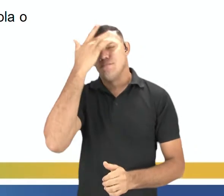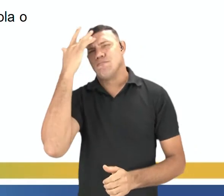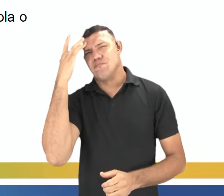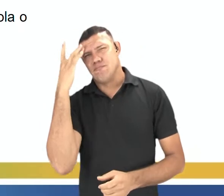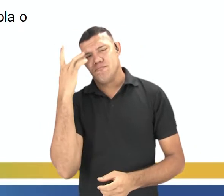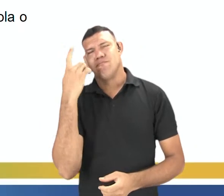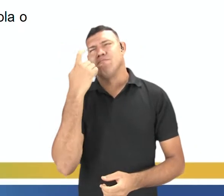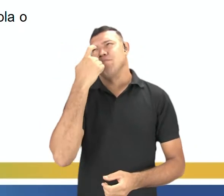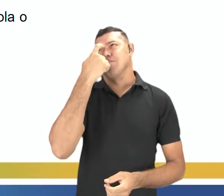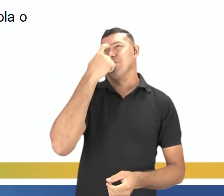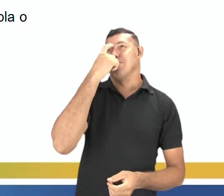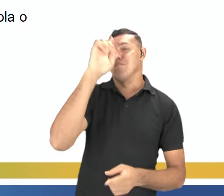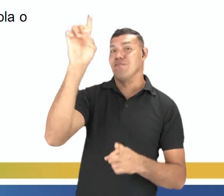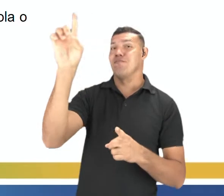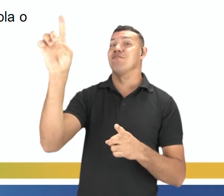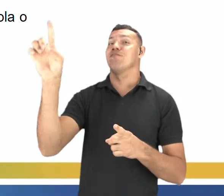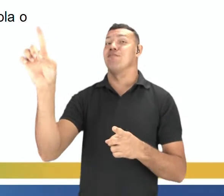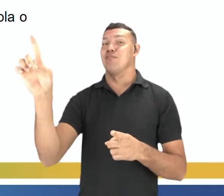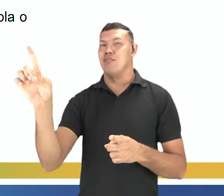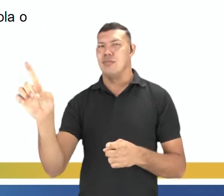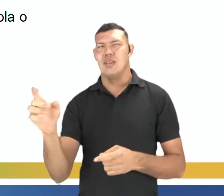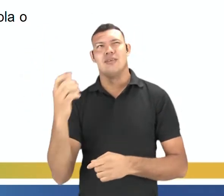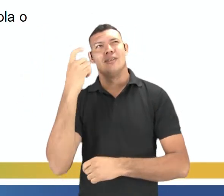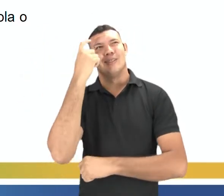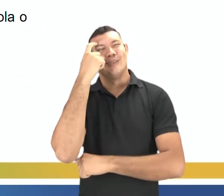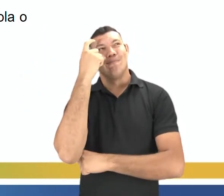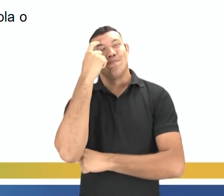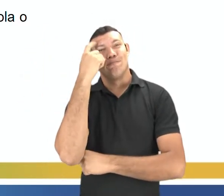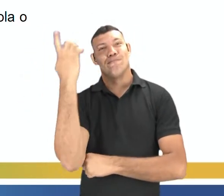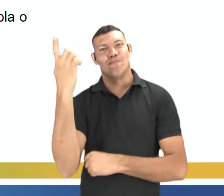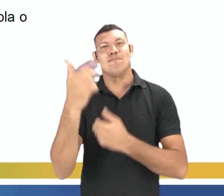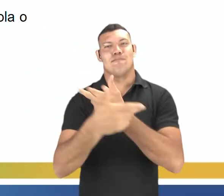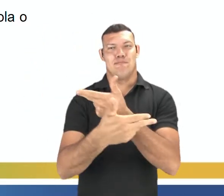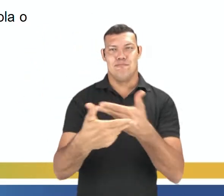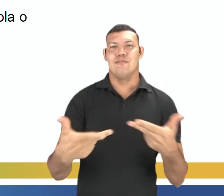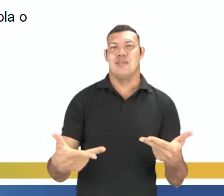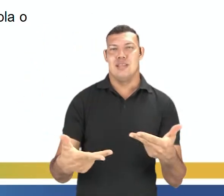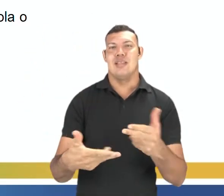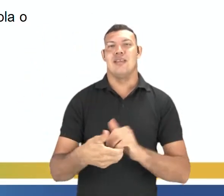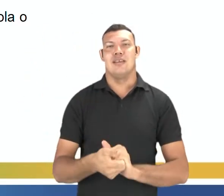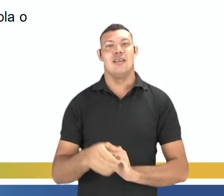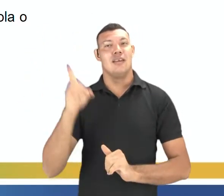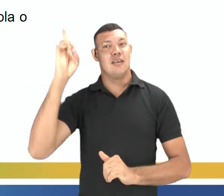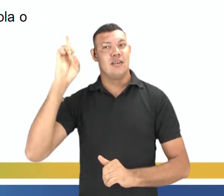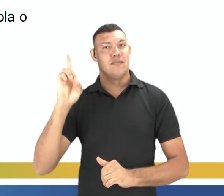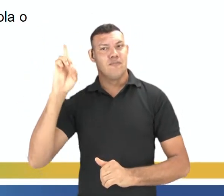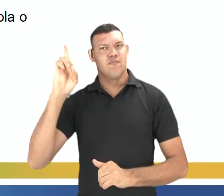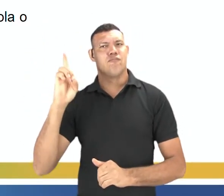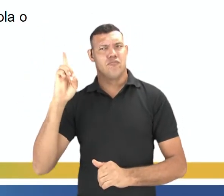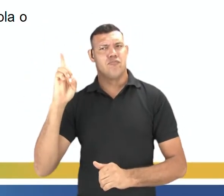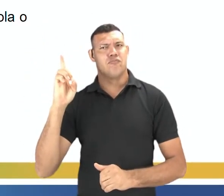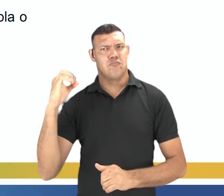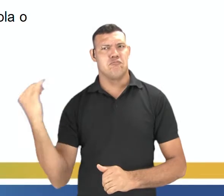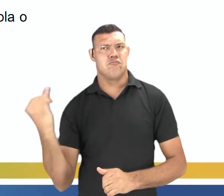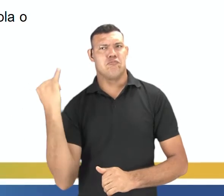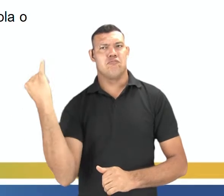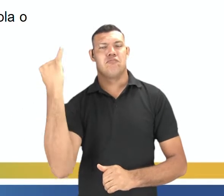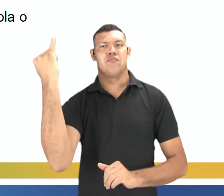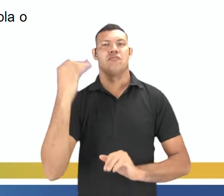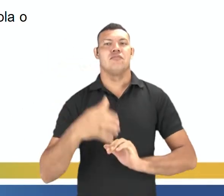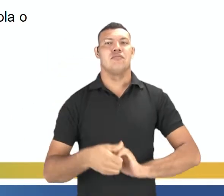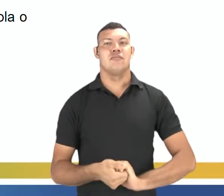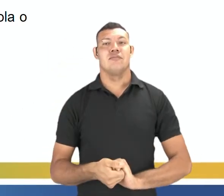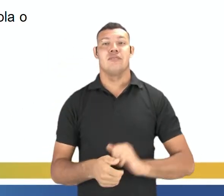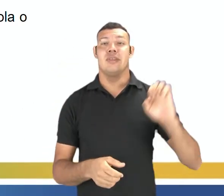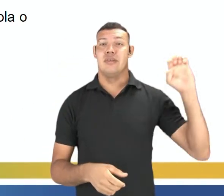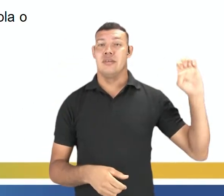criativas, conseguem ter mais ideias para as coisas, é o lado direito que está funcionando.